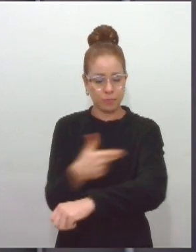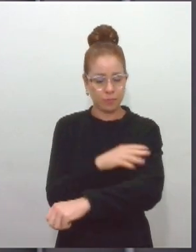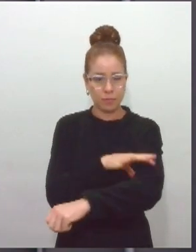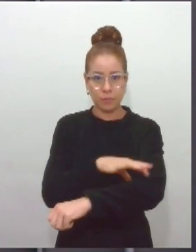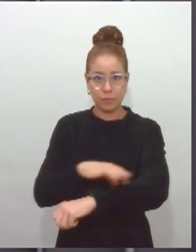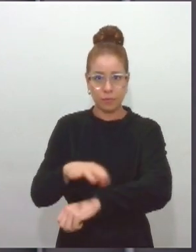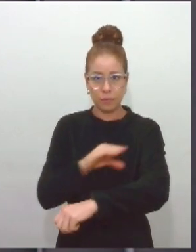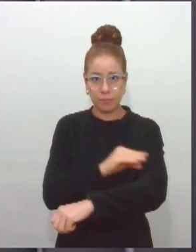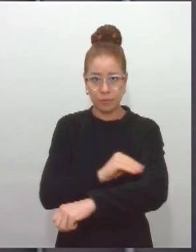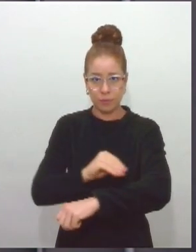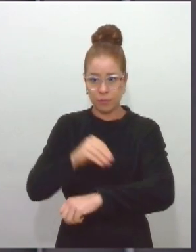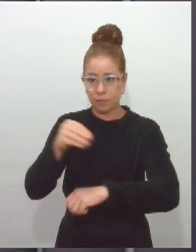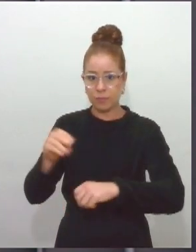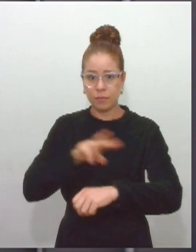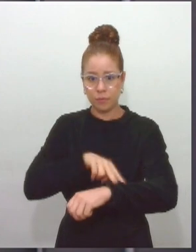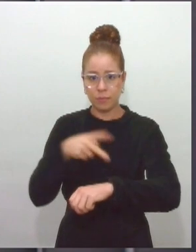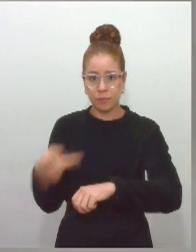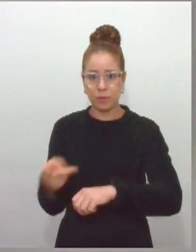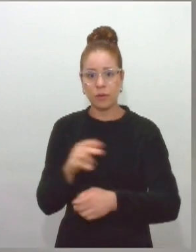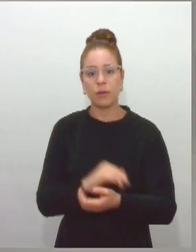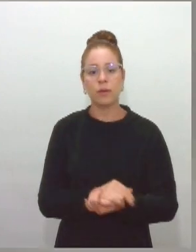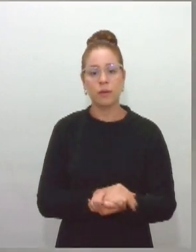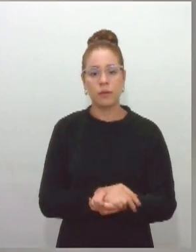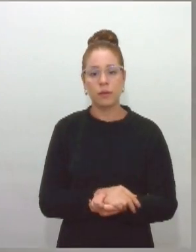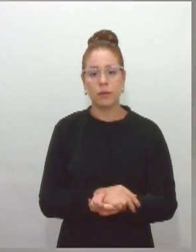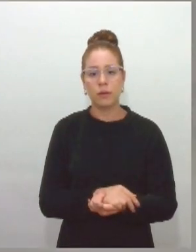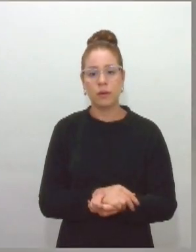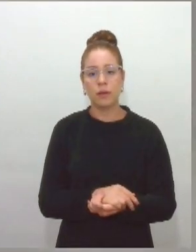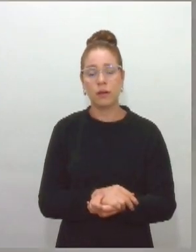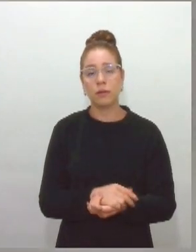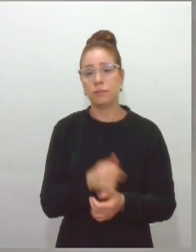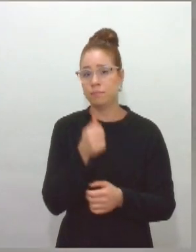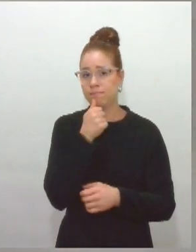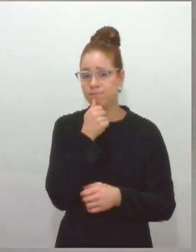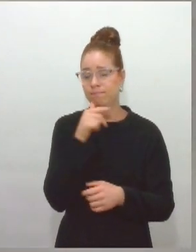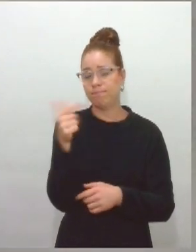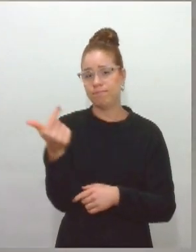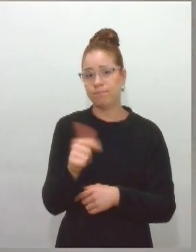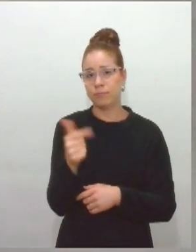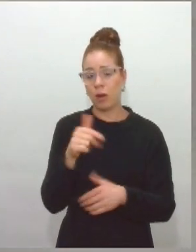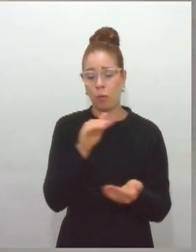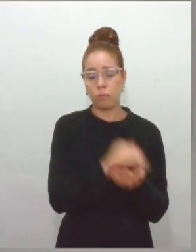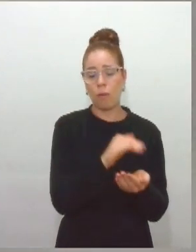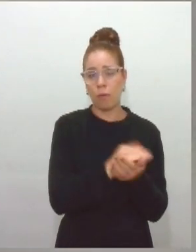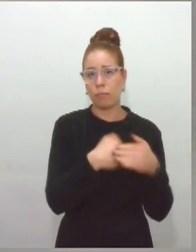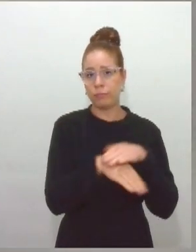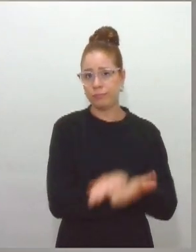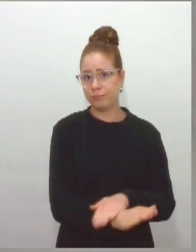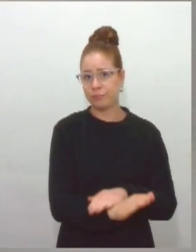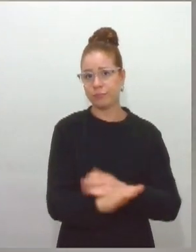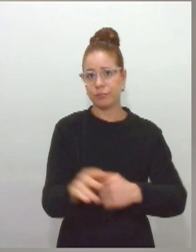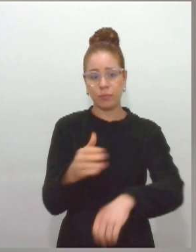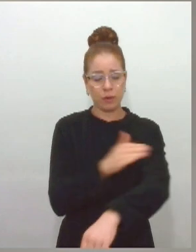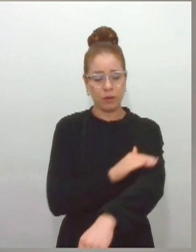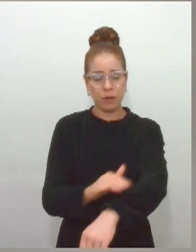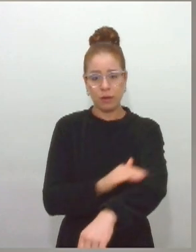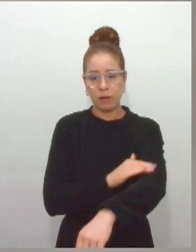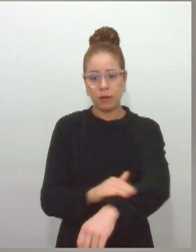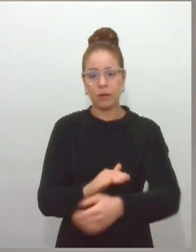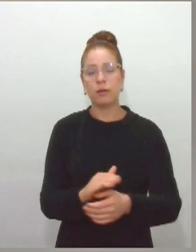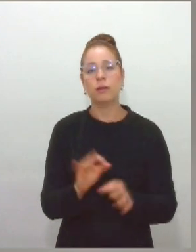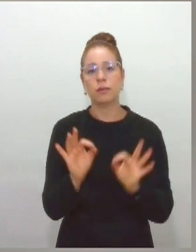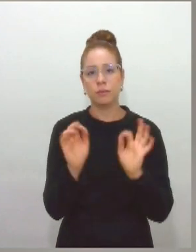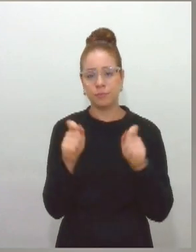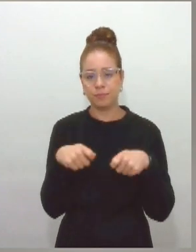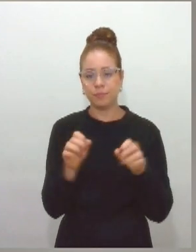A gente não tem um banco de pele ainda, né? Então a gente ainda vai ter que organizar o serviço